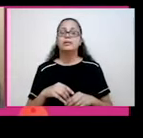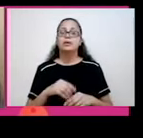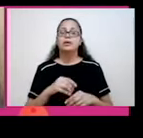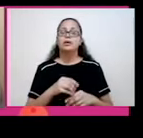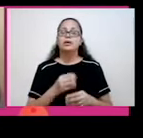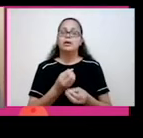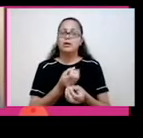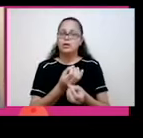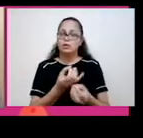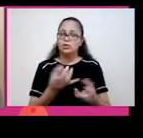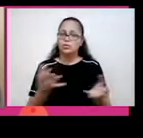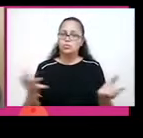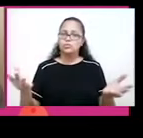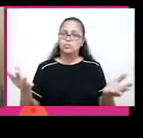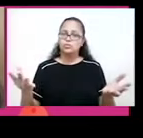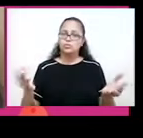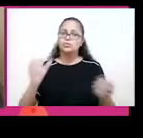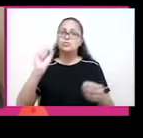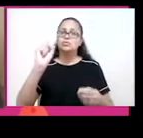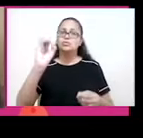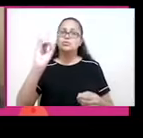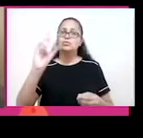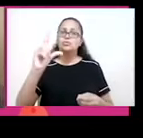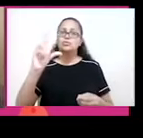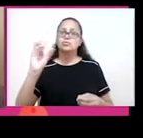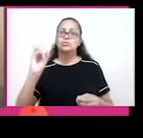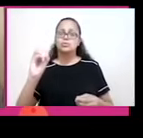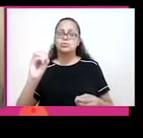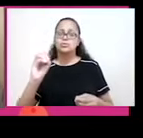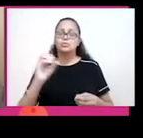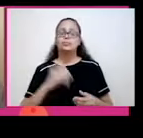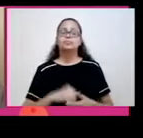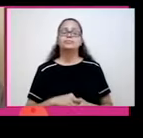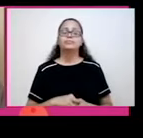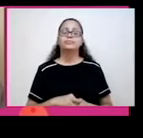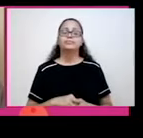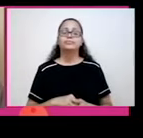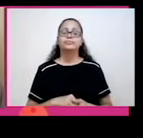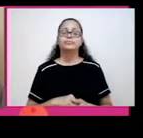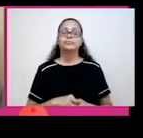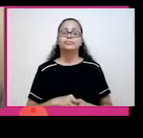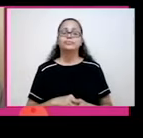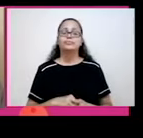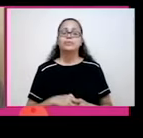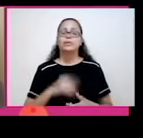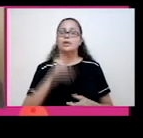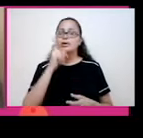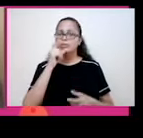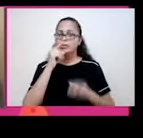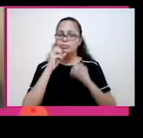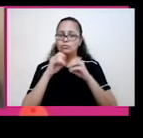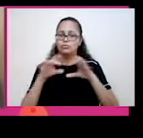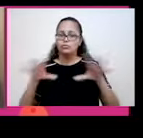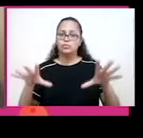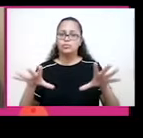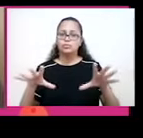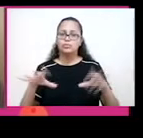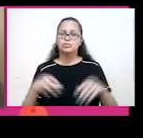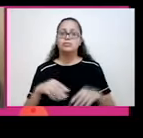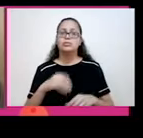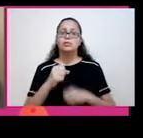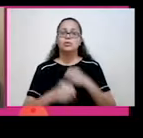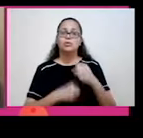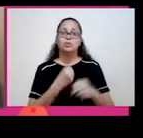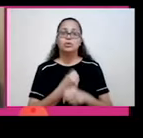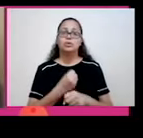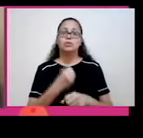os solos, que muitas vezes estão danificados, certo? A área cultivada com irrigação na China em 2000